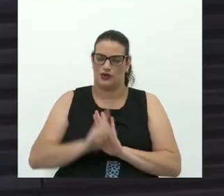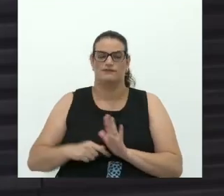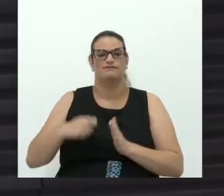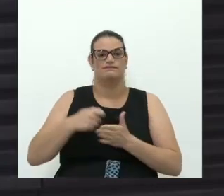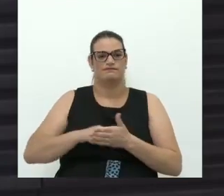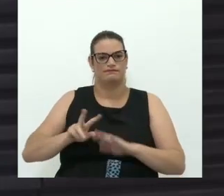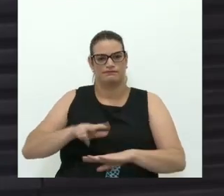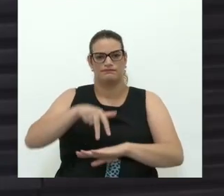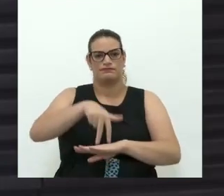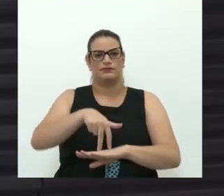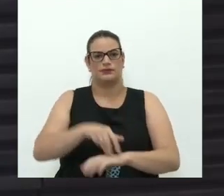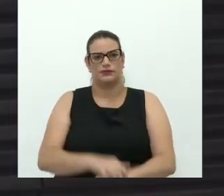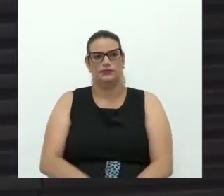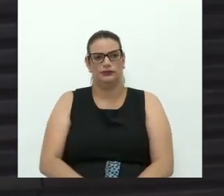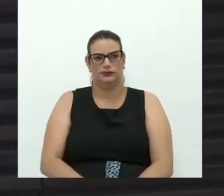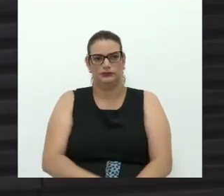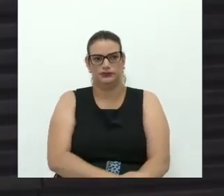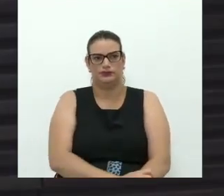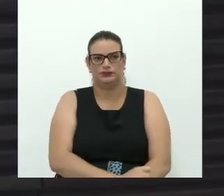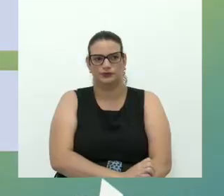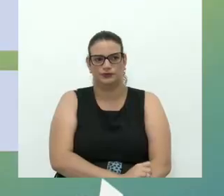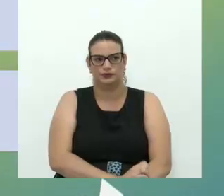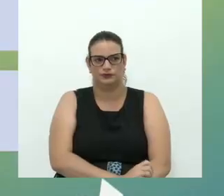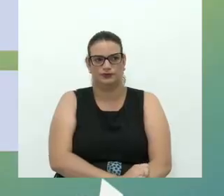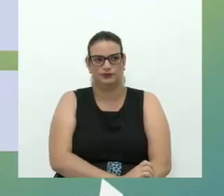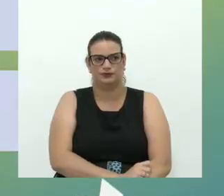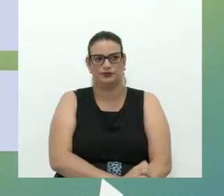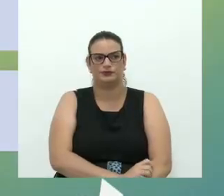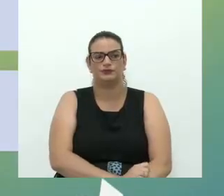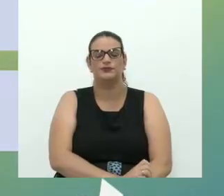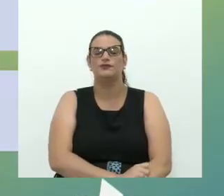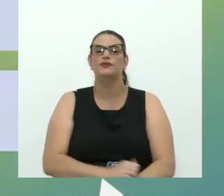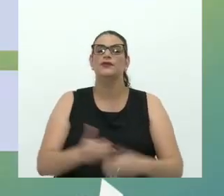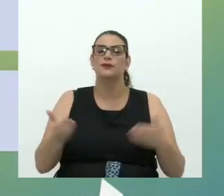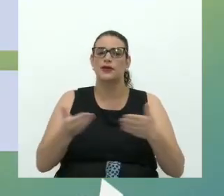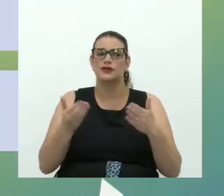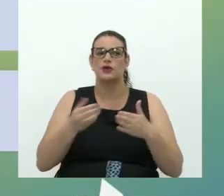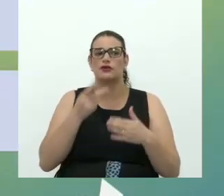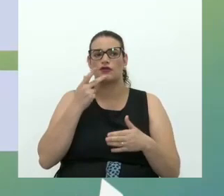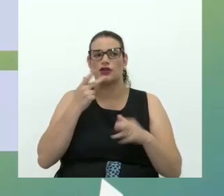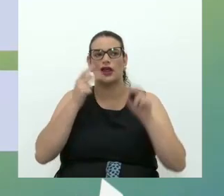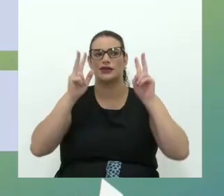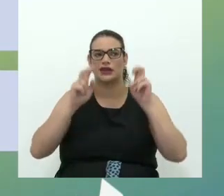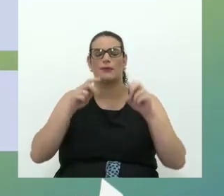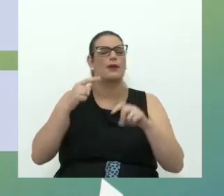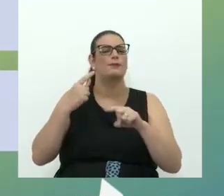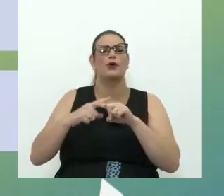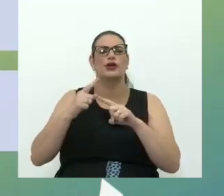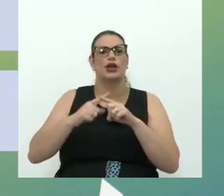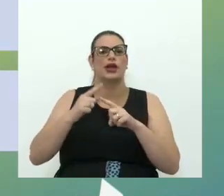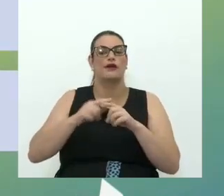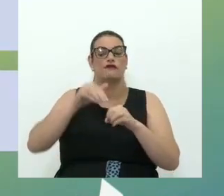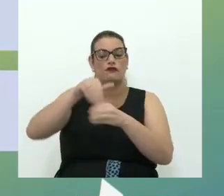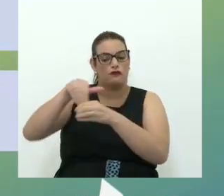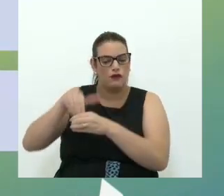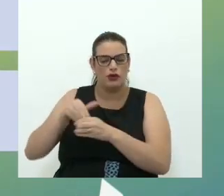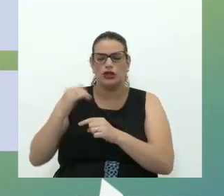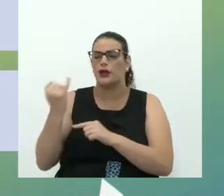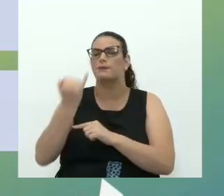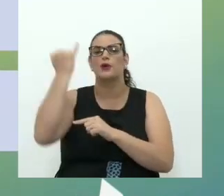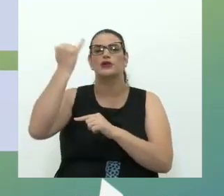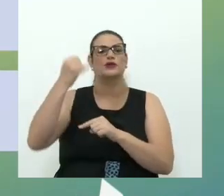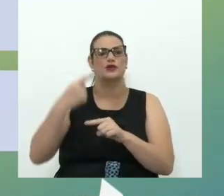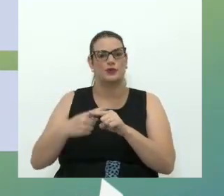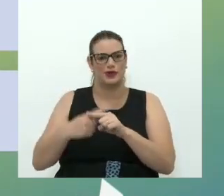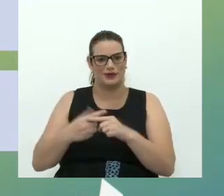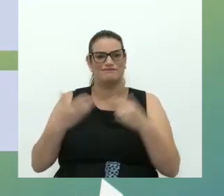atuar mas vamos falar um pouquinho sobre a importância do voto que eu acho que é importante falar sobre isso Democracia é